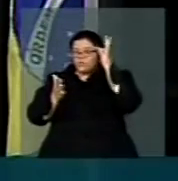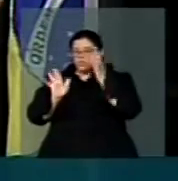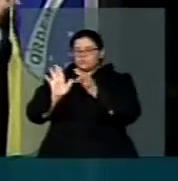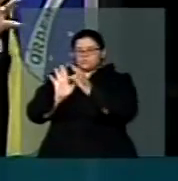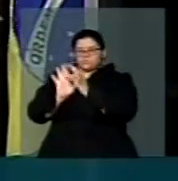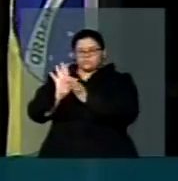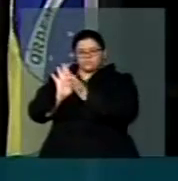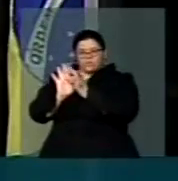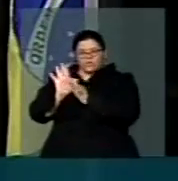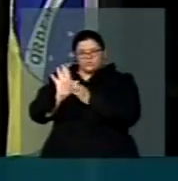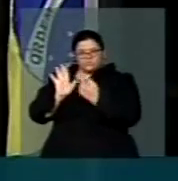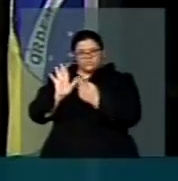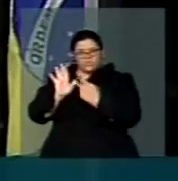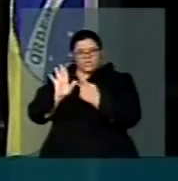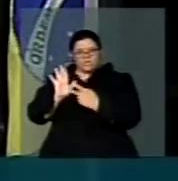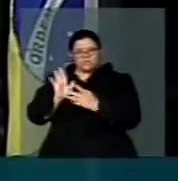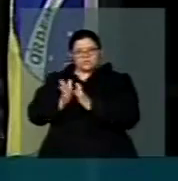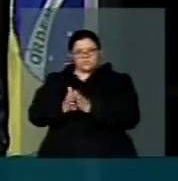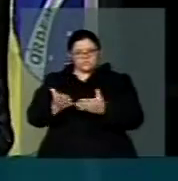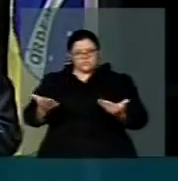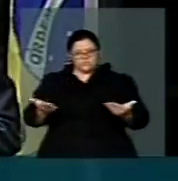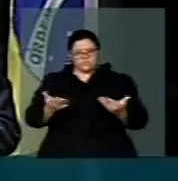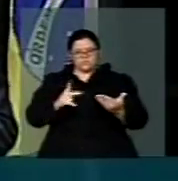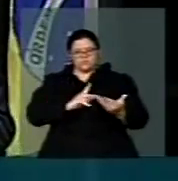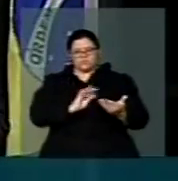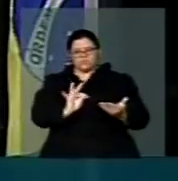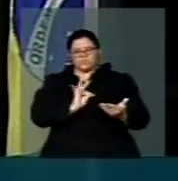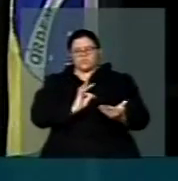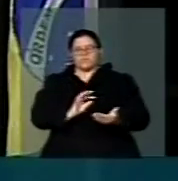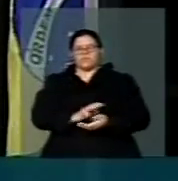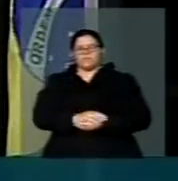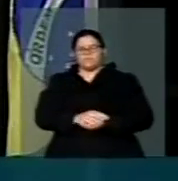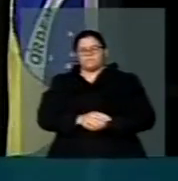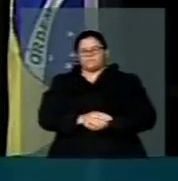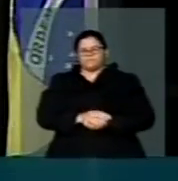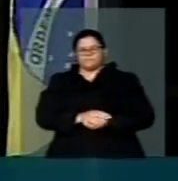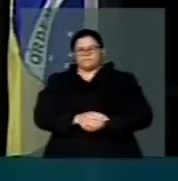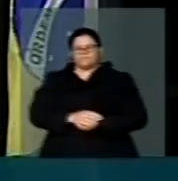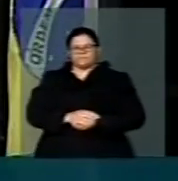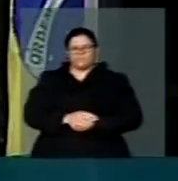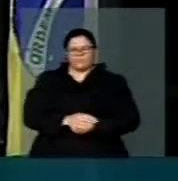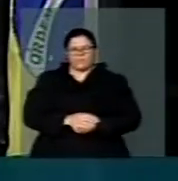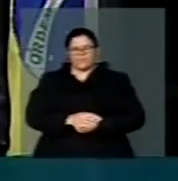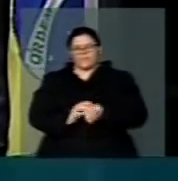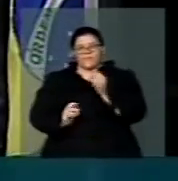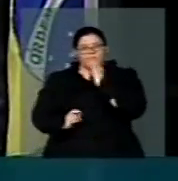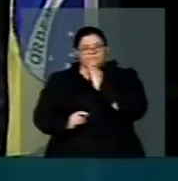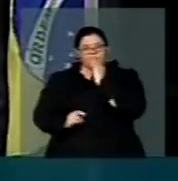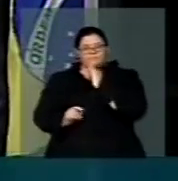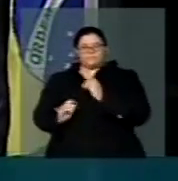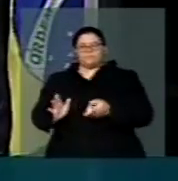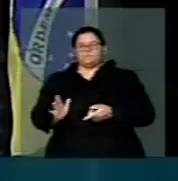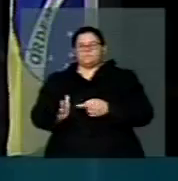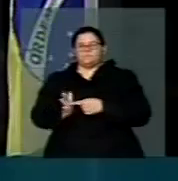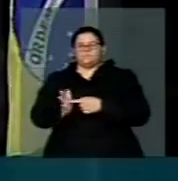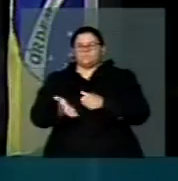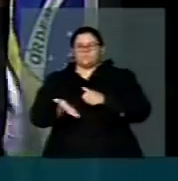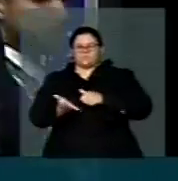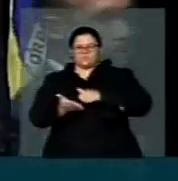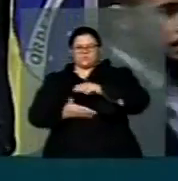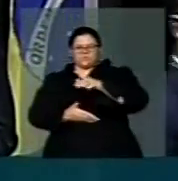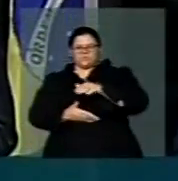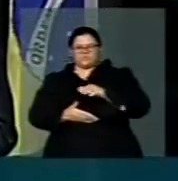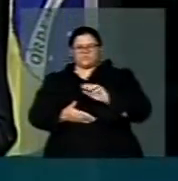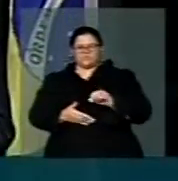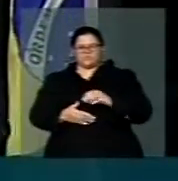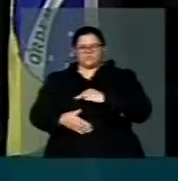são defendidas no caderno do Partido dos Trabalhadores. Uma delas: demitir os ministros